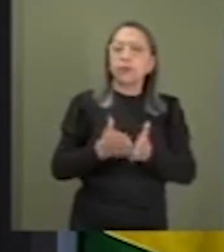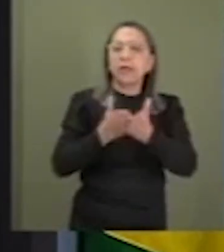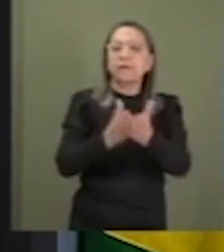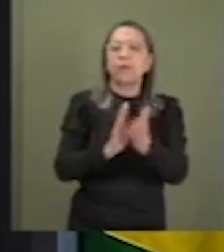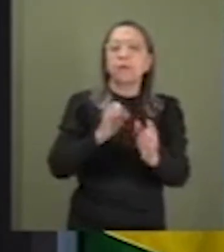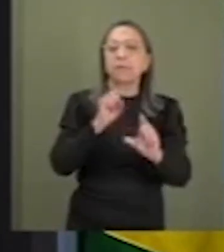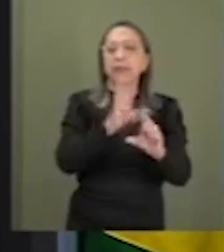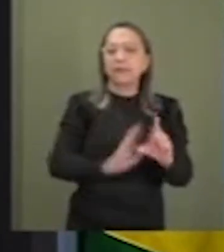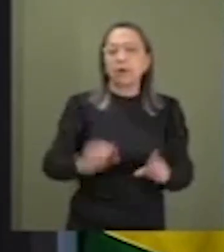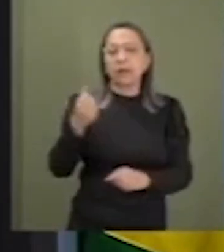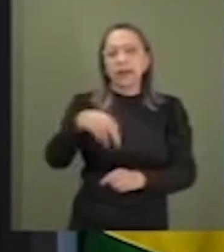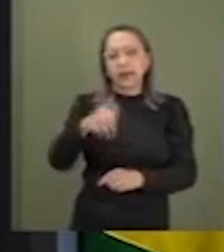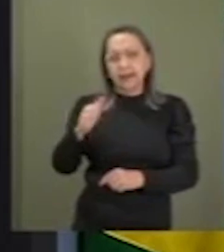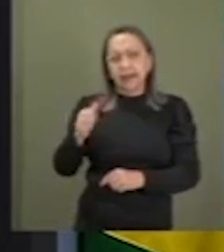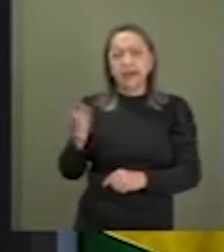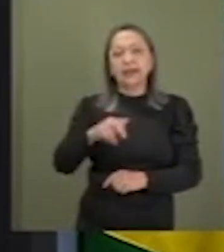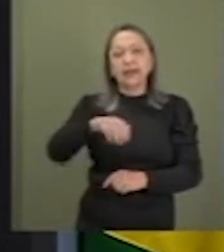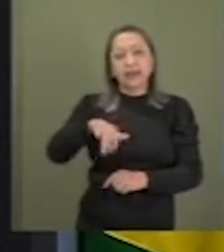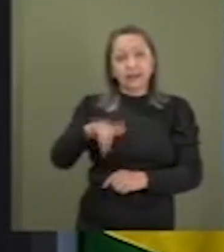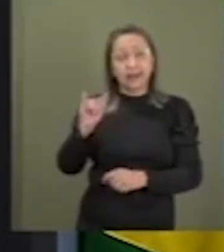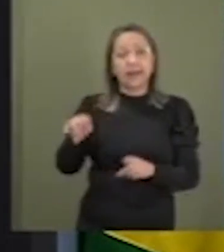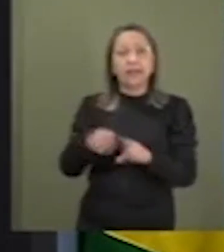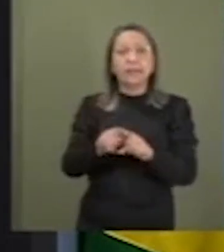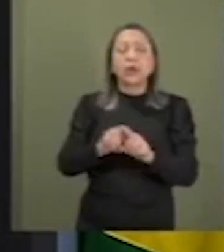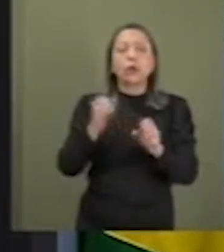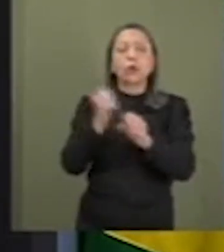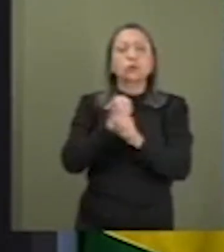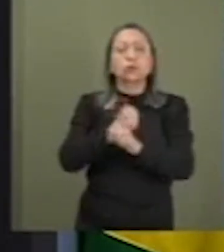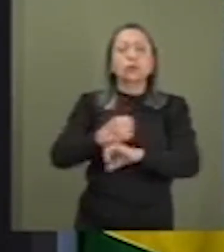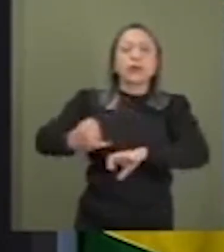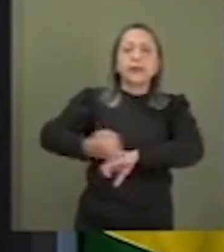Nery na Bacia de Campos. Construção da infraestrutura